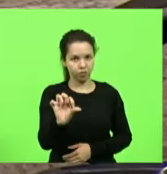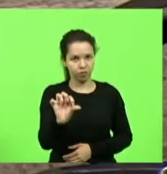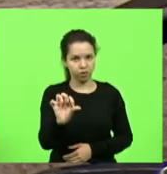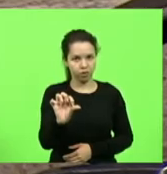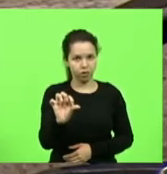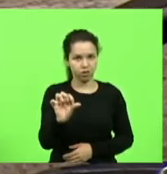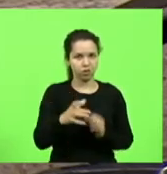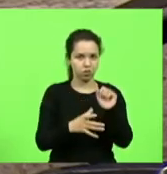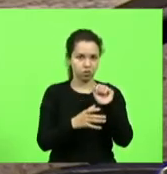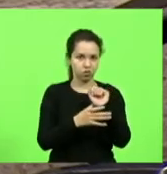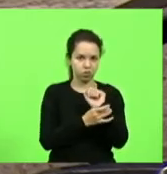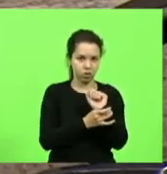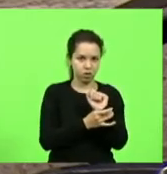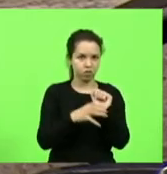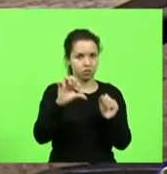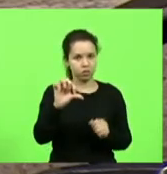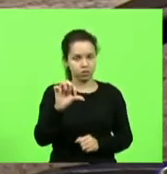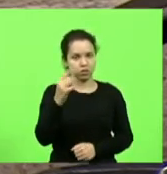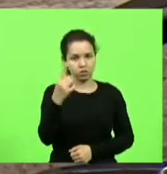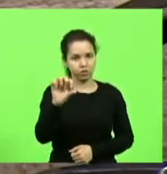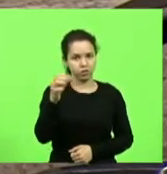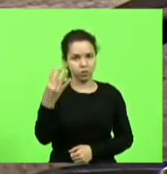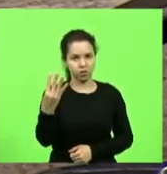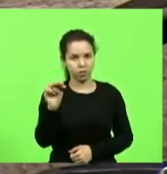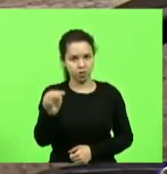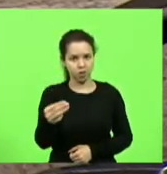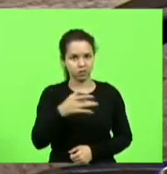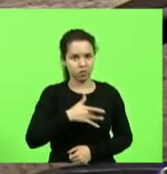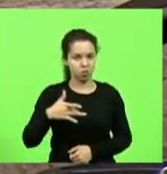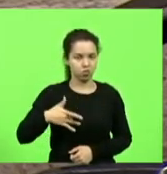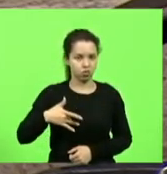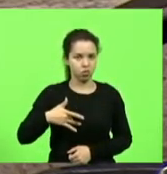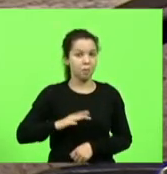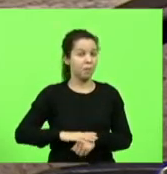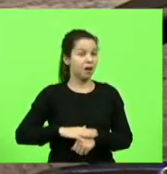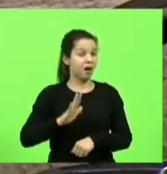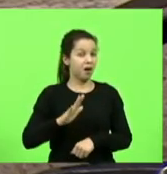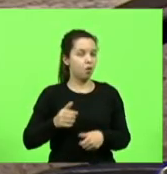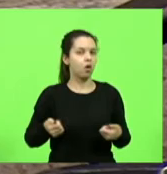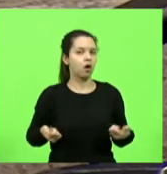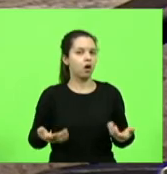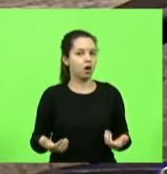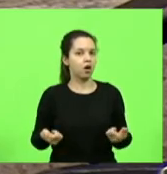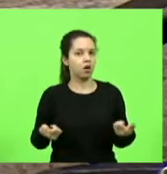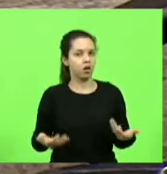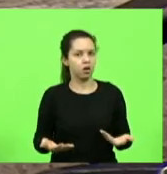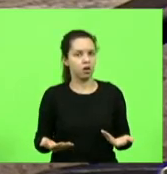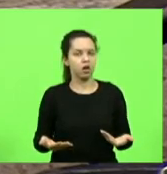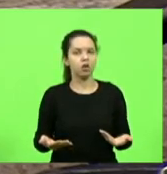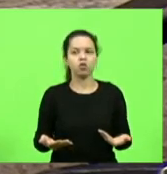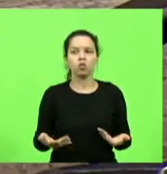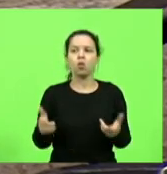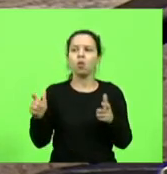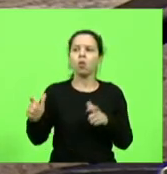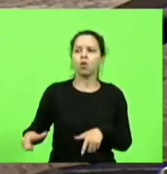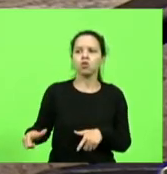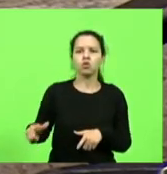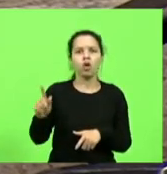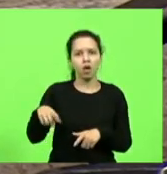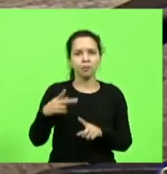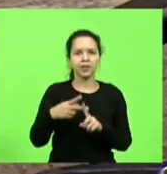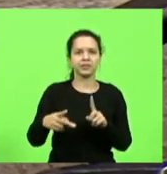194 milhões para a saúde, mas o maior gasto, ninguém sabe para qual que foi. Foi para a nossa